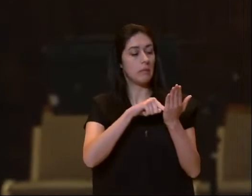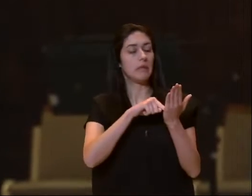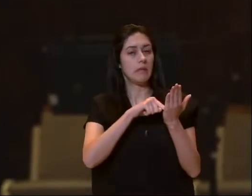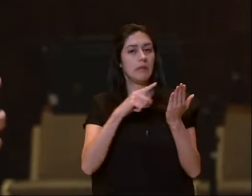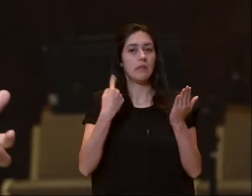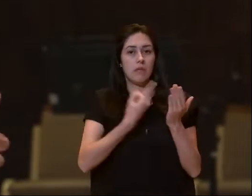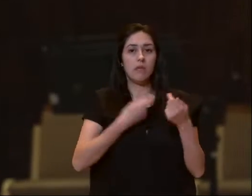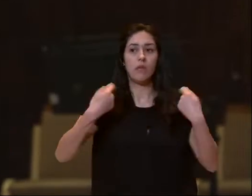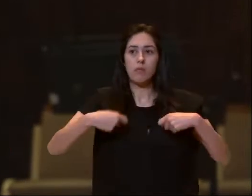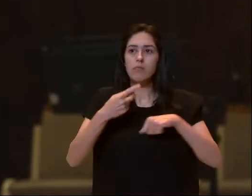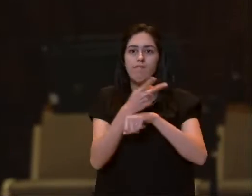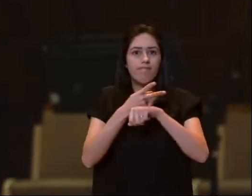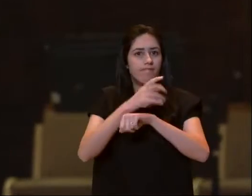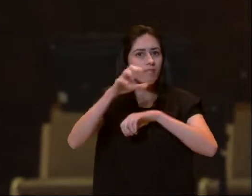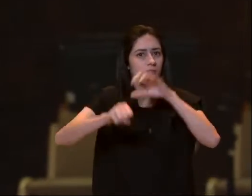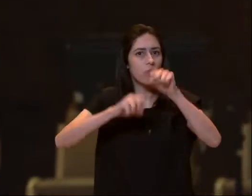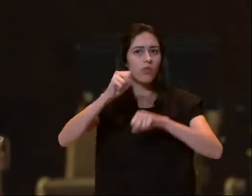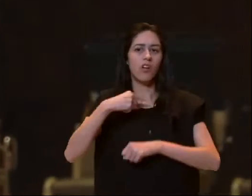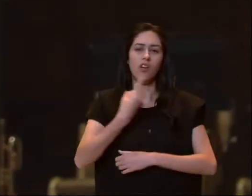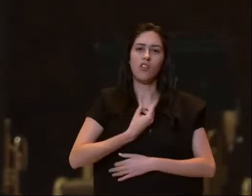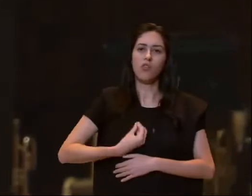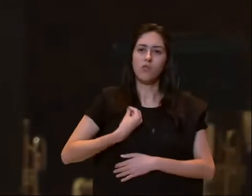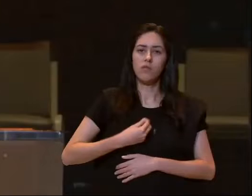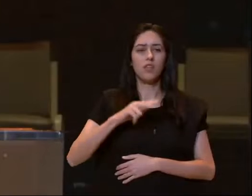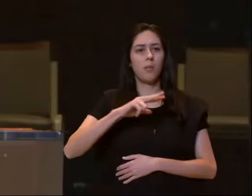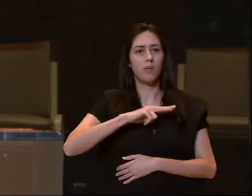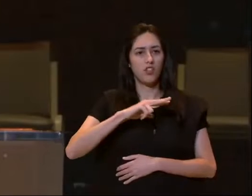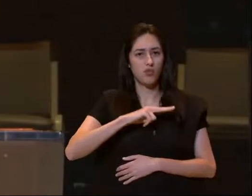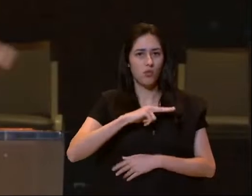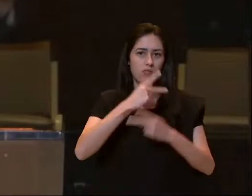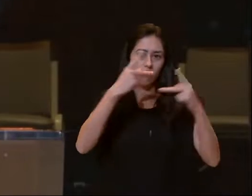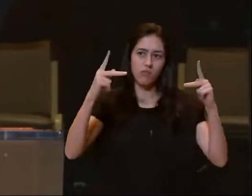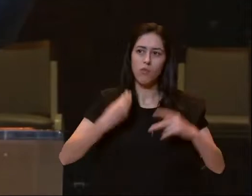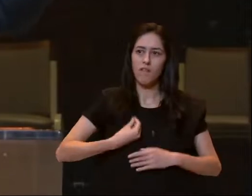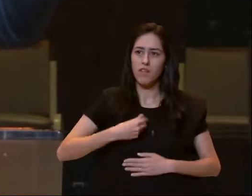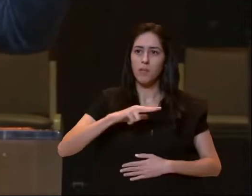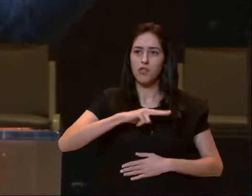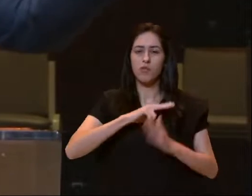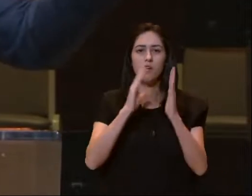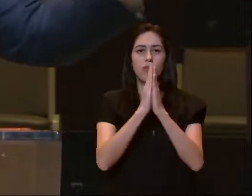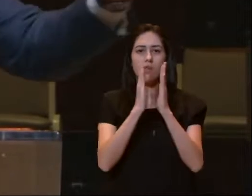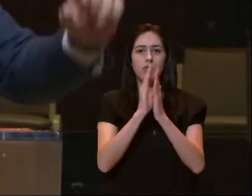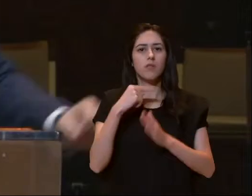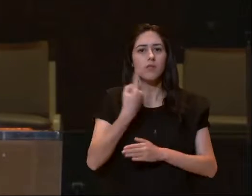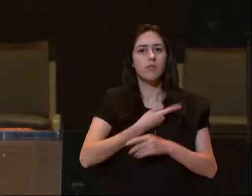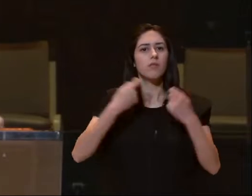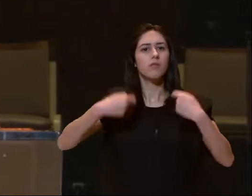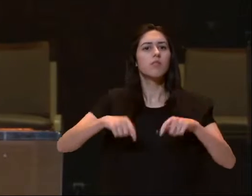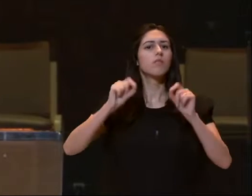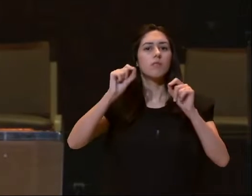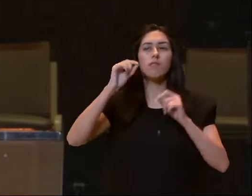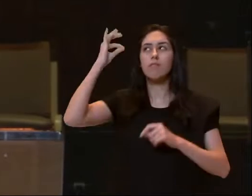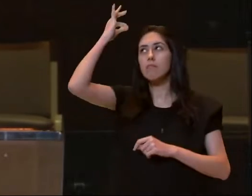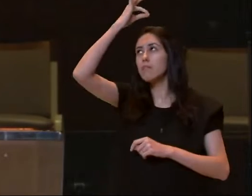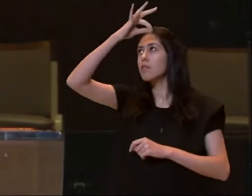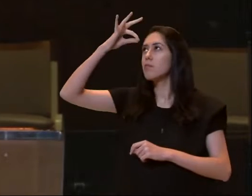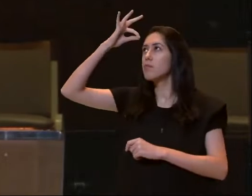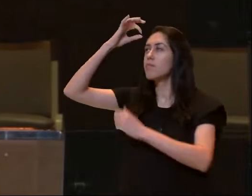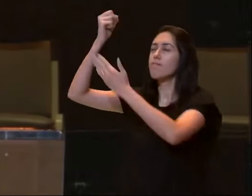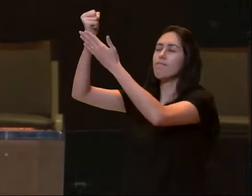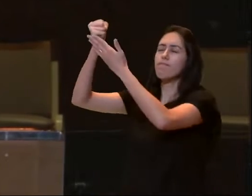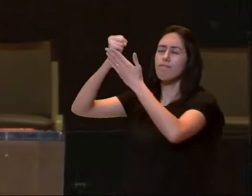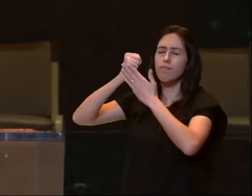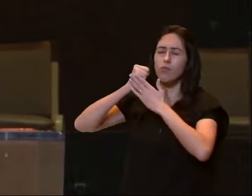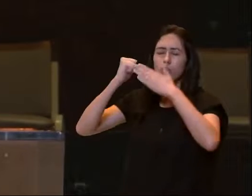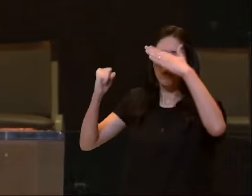na nossa vida particular de oração: a plenitude do Espírito. É